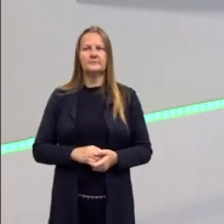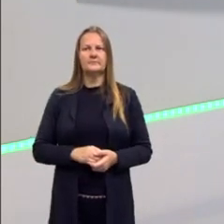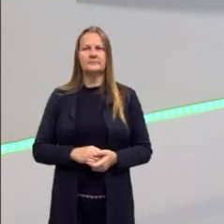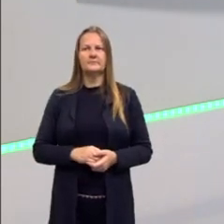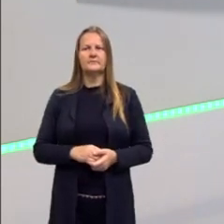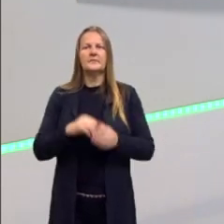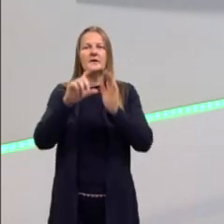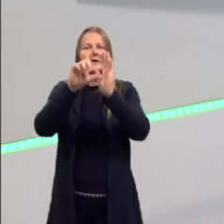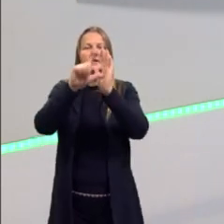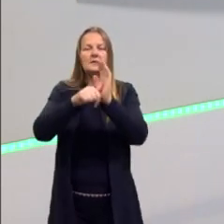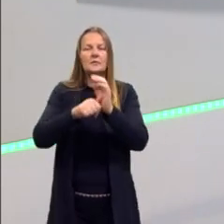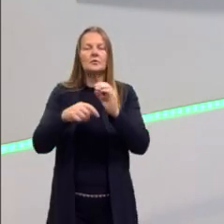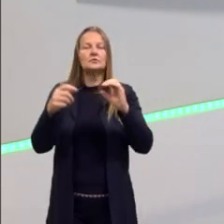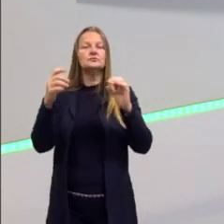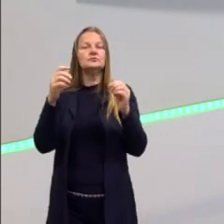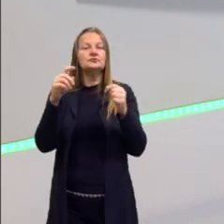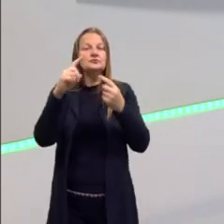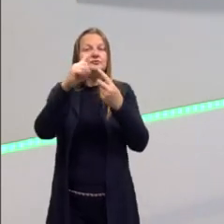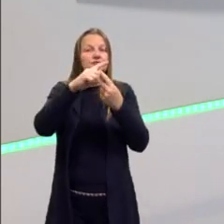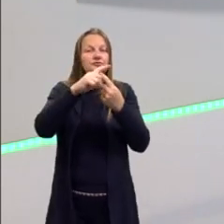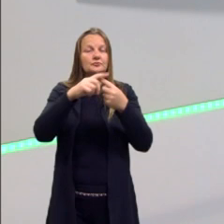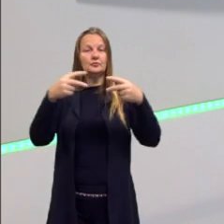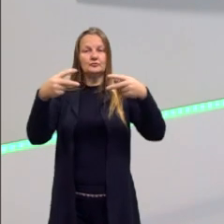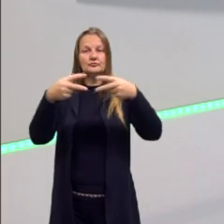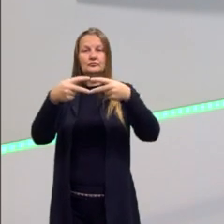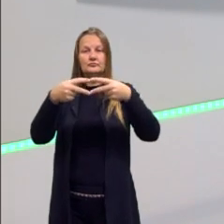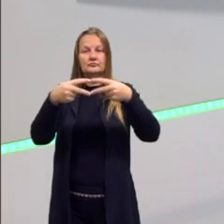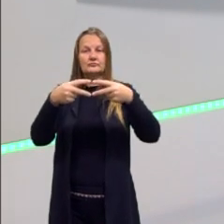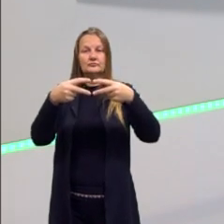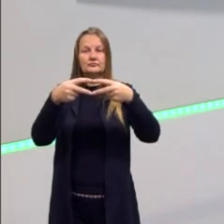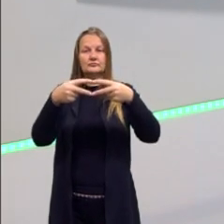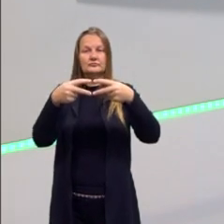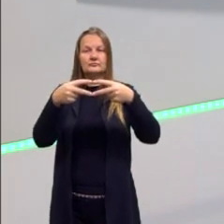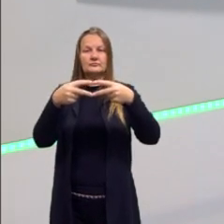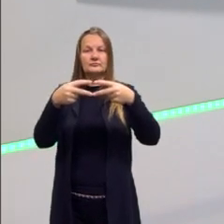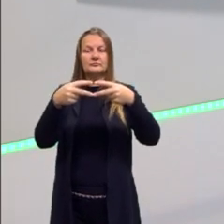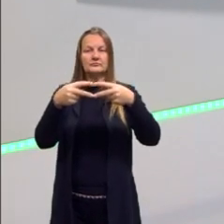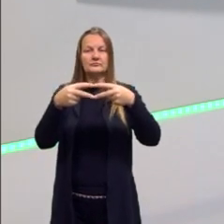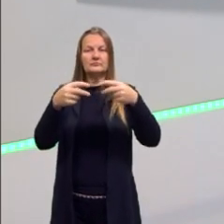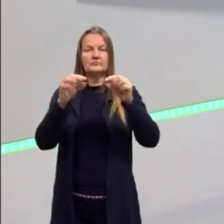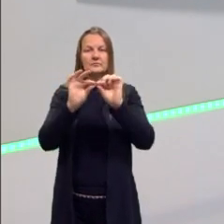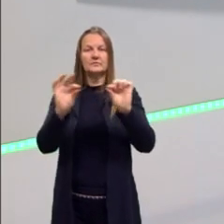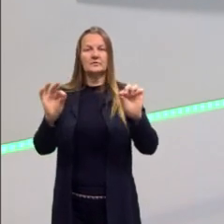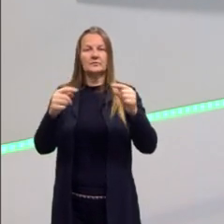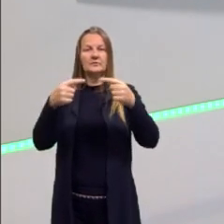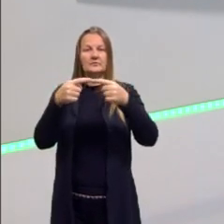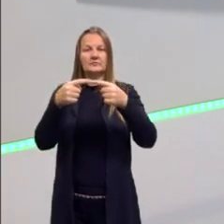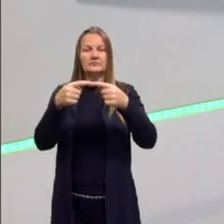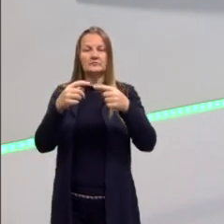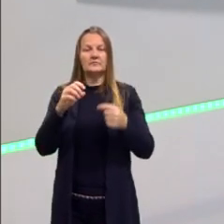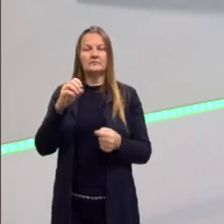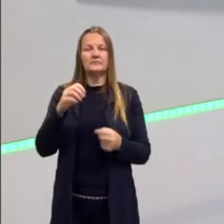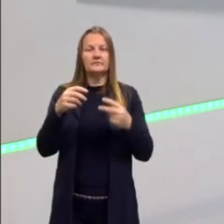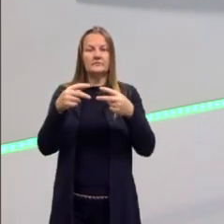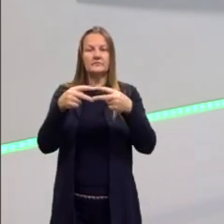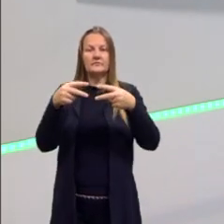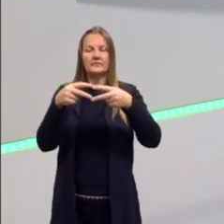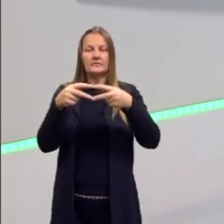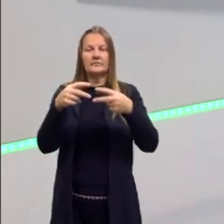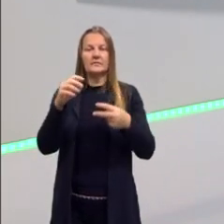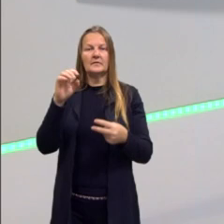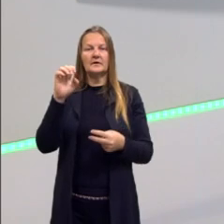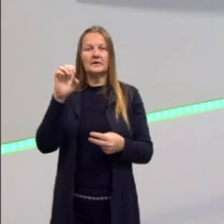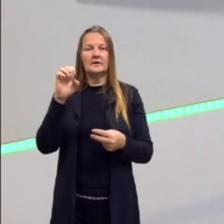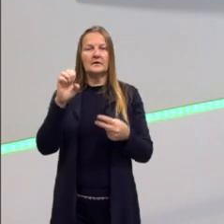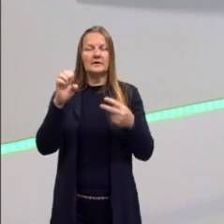carbono depois o tipo de ligação sempre seguindo nessa lógica se eu tenho ligação assim e eu dupla entre